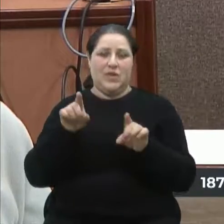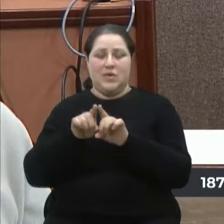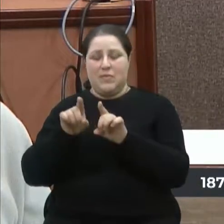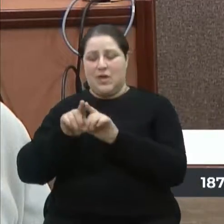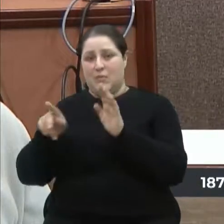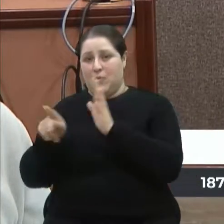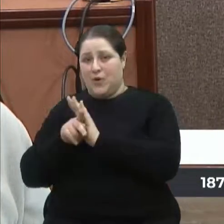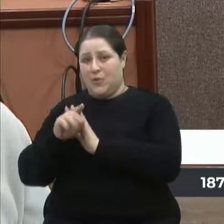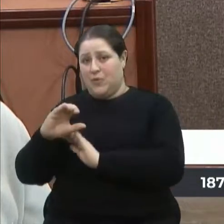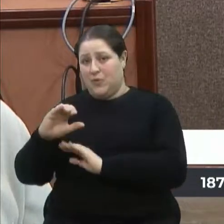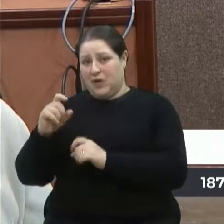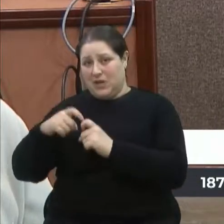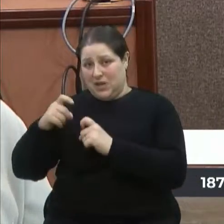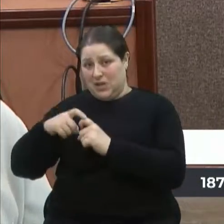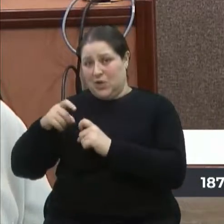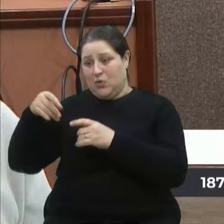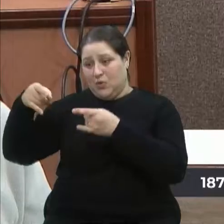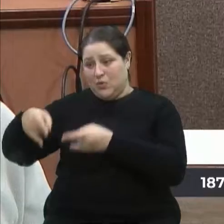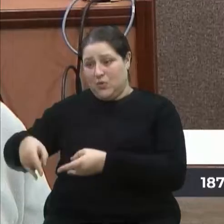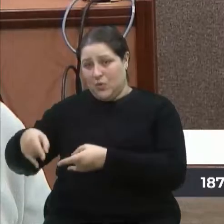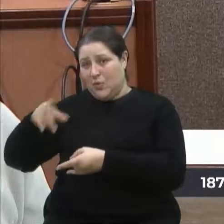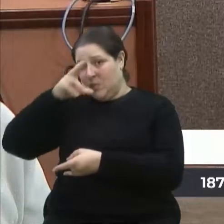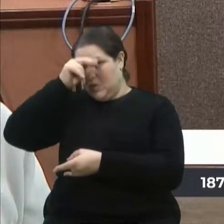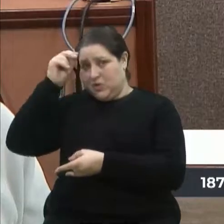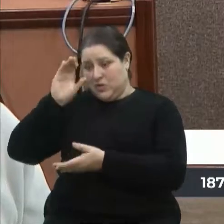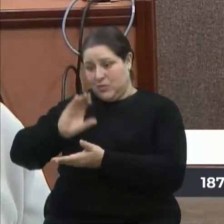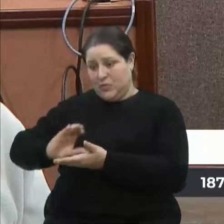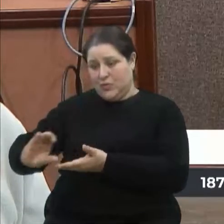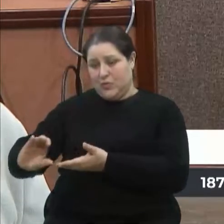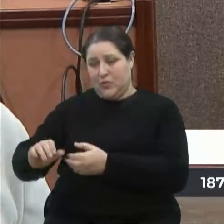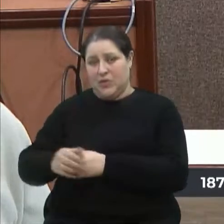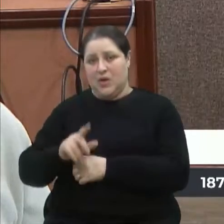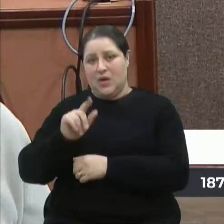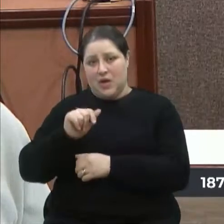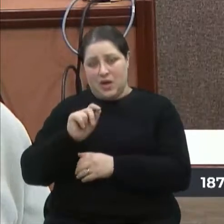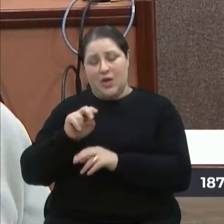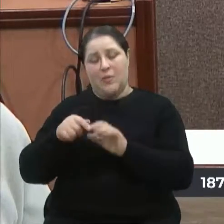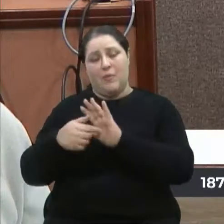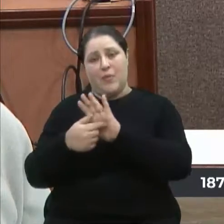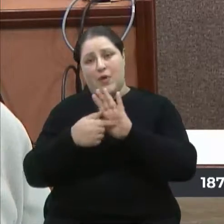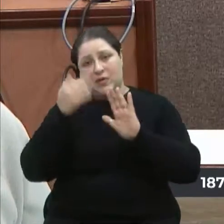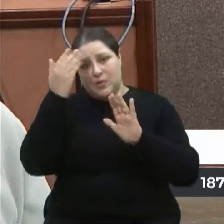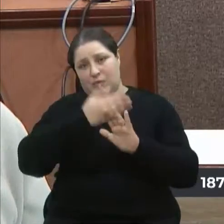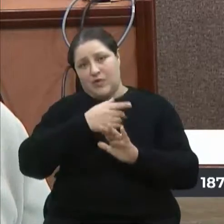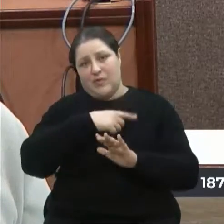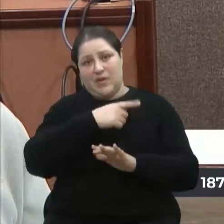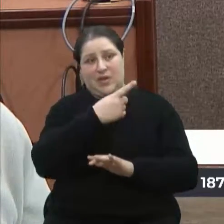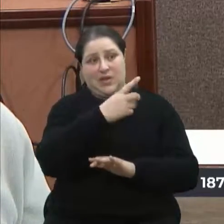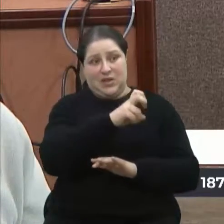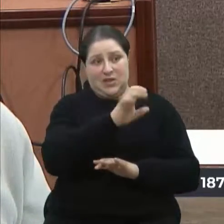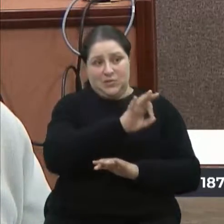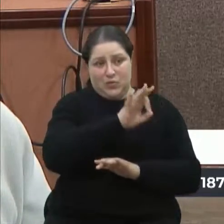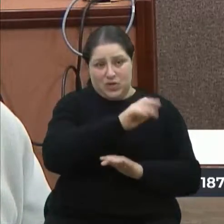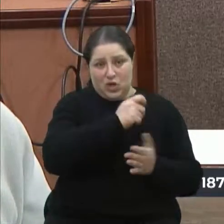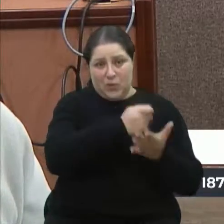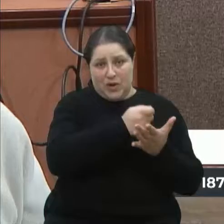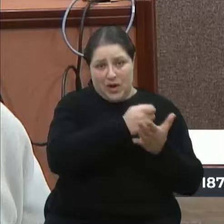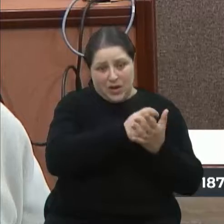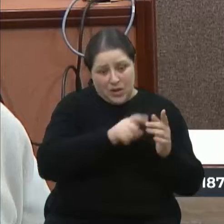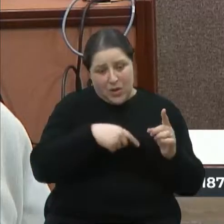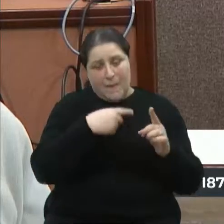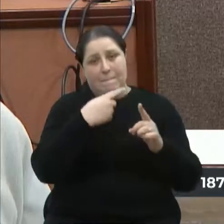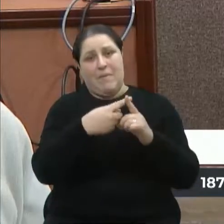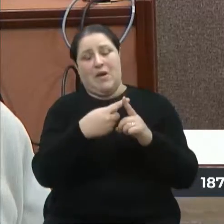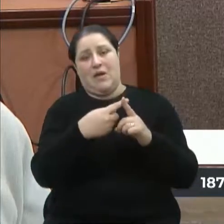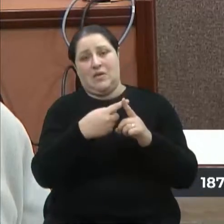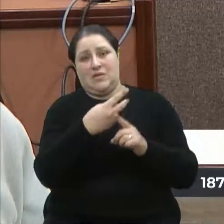aí esse investimento de 28% ao invés dos 15% obrigatórios. A gente sabe que existem algumas dificuldades, obviamente existem.